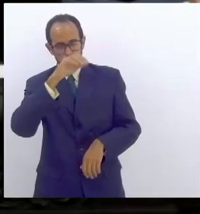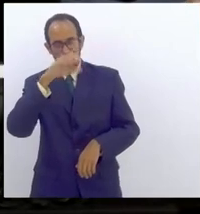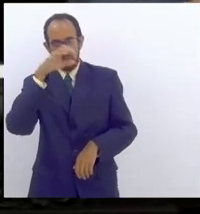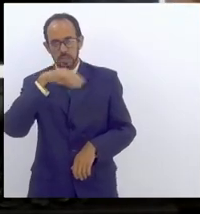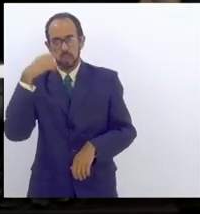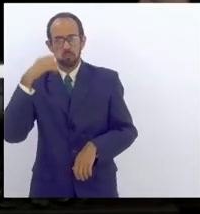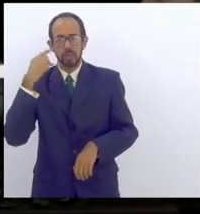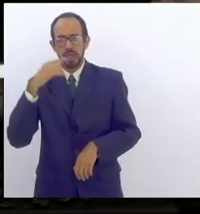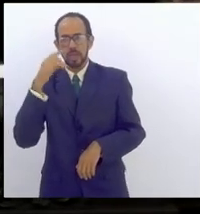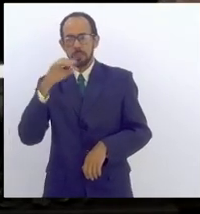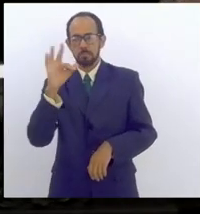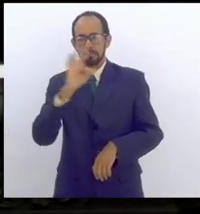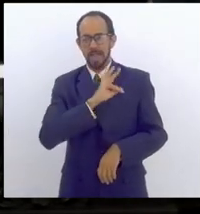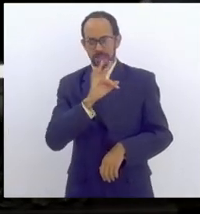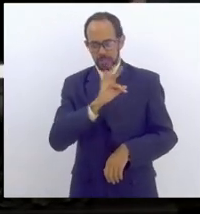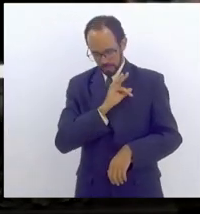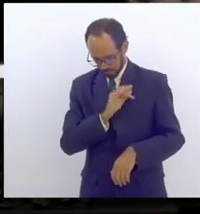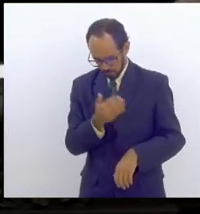Ju...